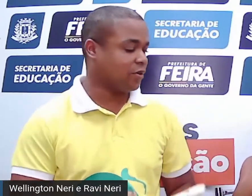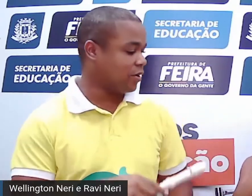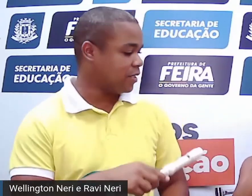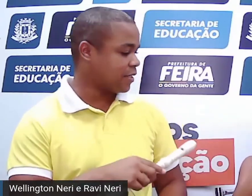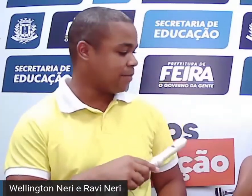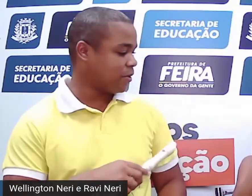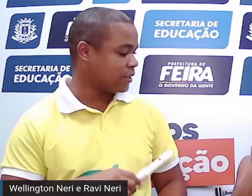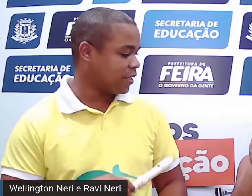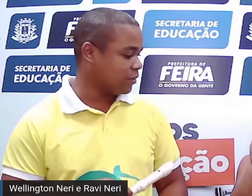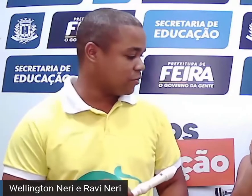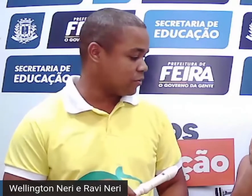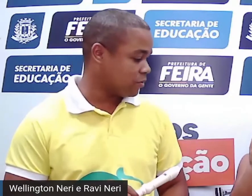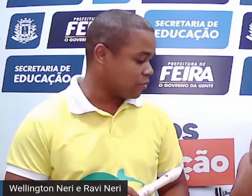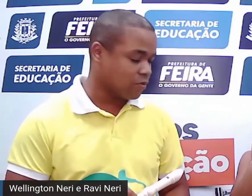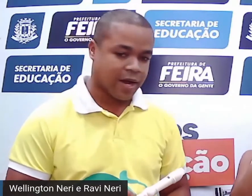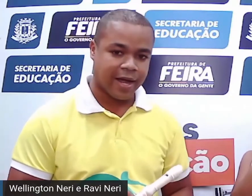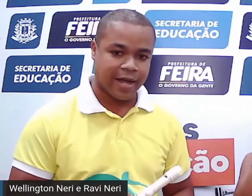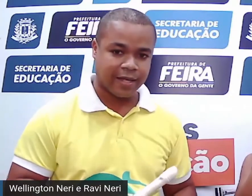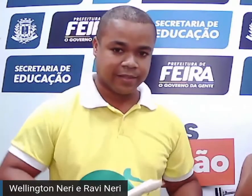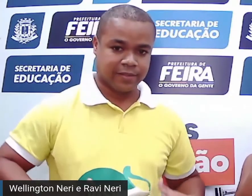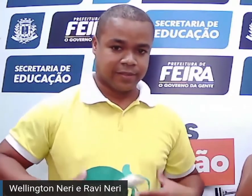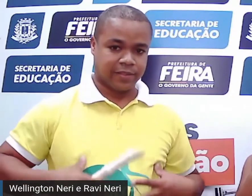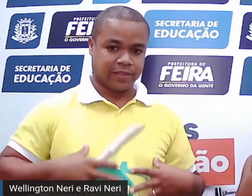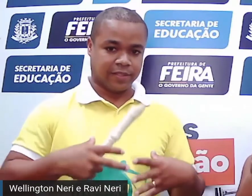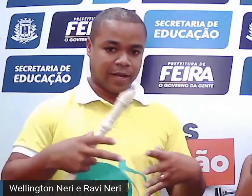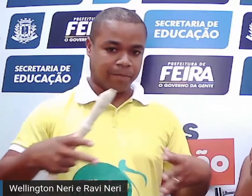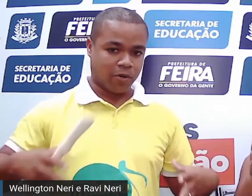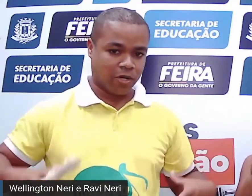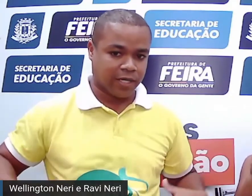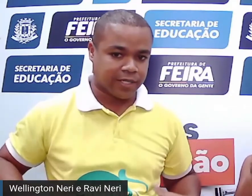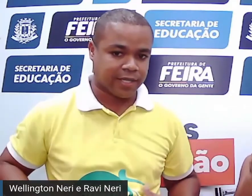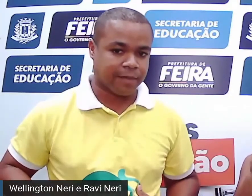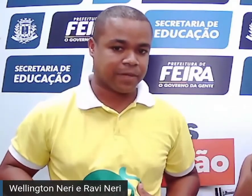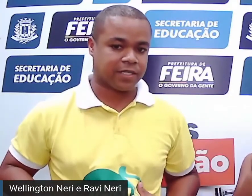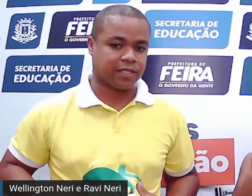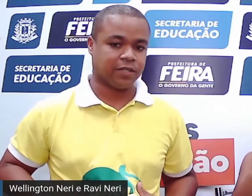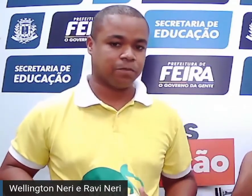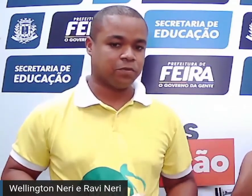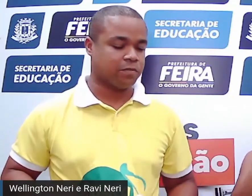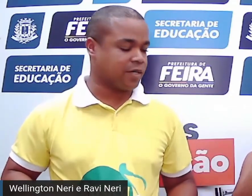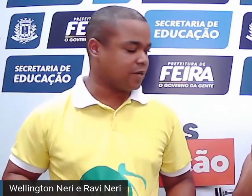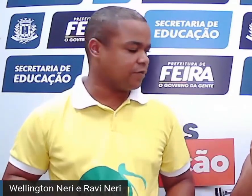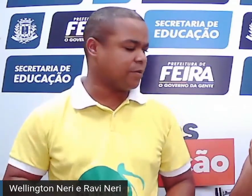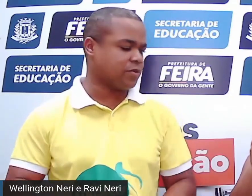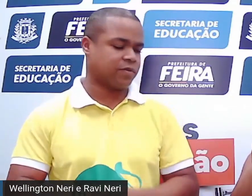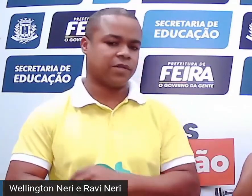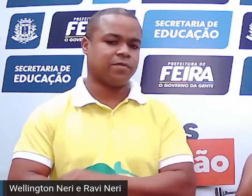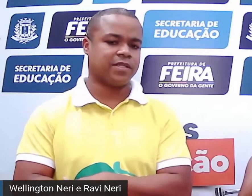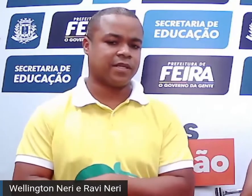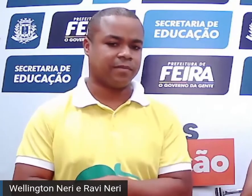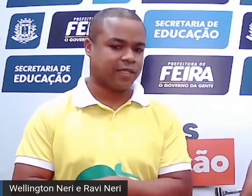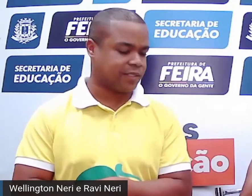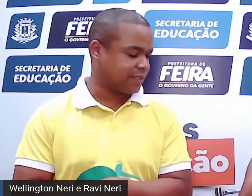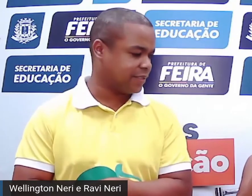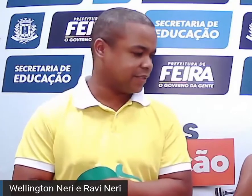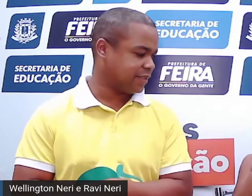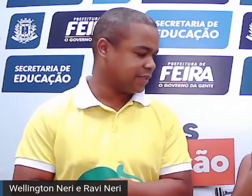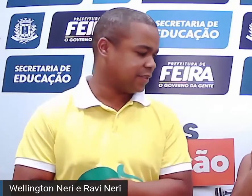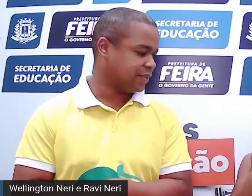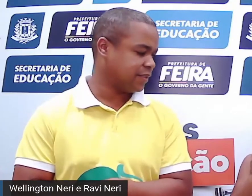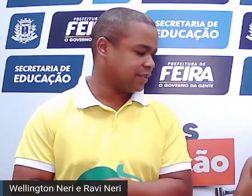Ó, ele tá botando o ar na bola que tá representando o pulmão. Vamos ver como é essa mágica.